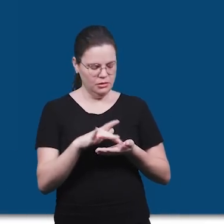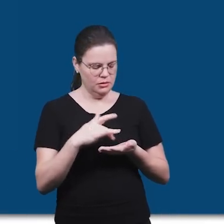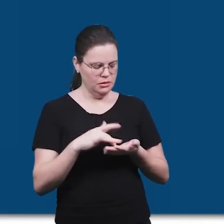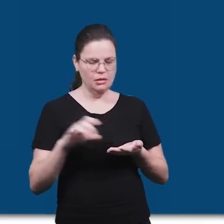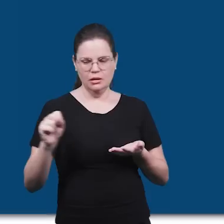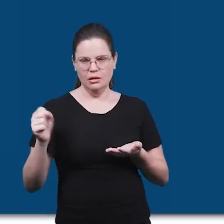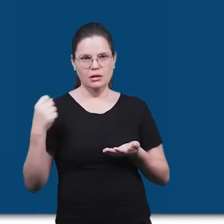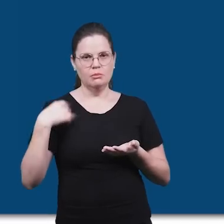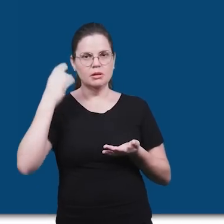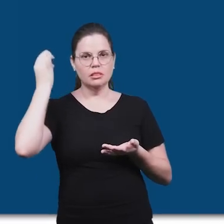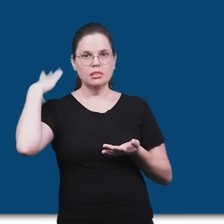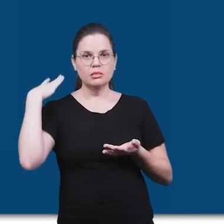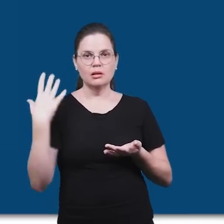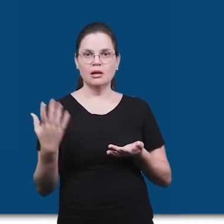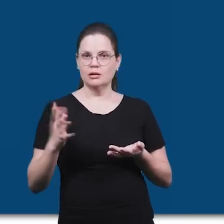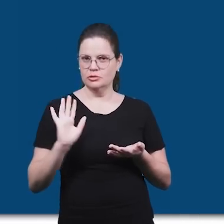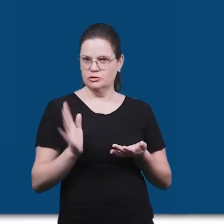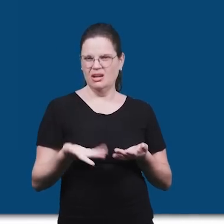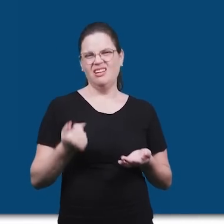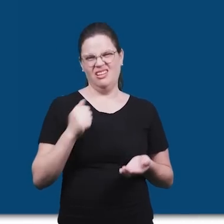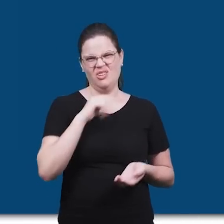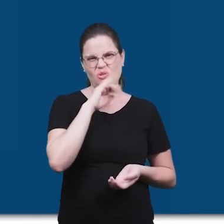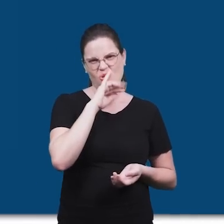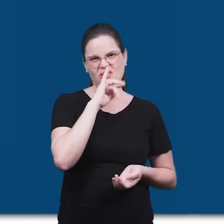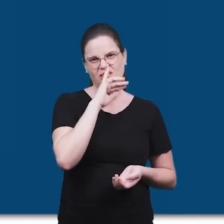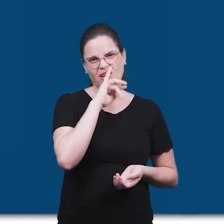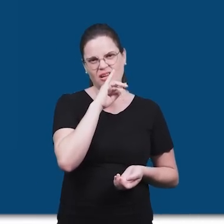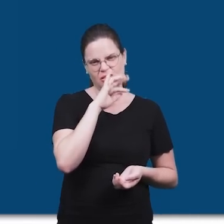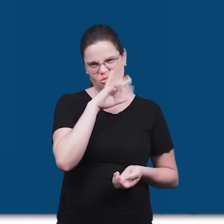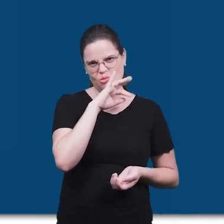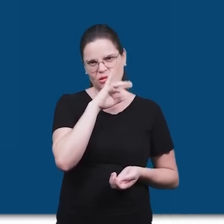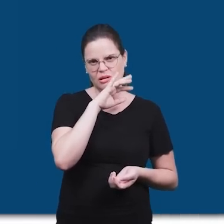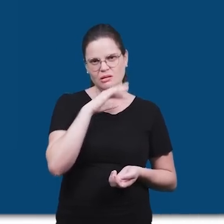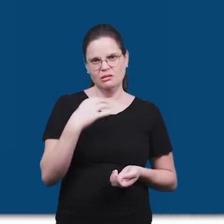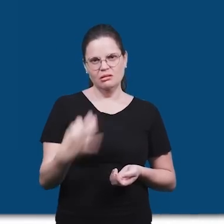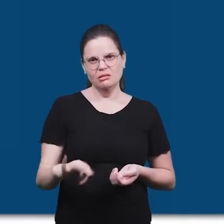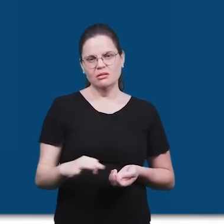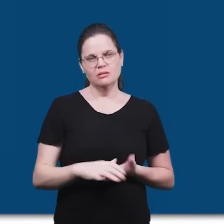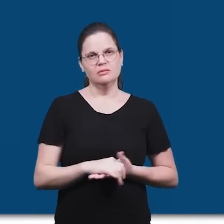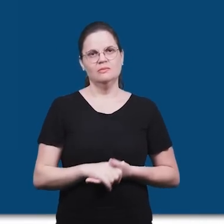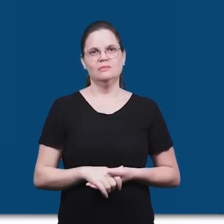celular e não conseguem escutar? É ruim isso, não é?